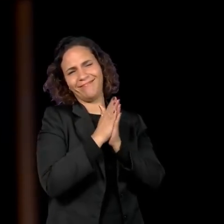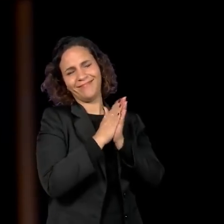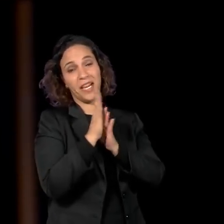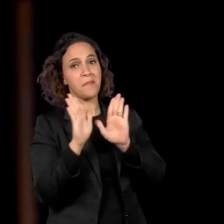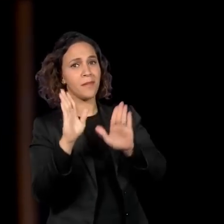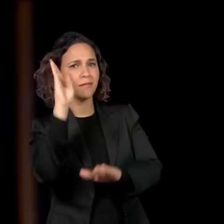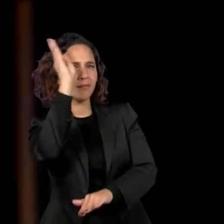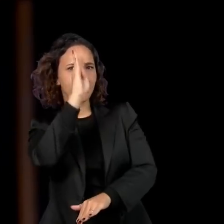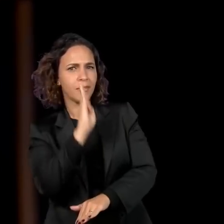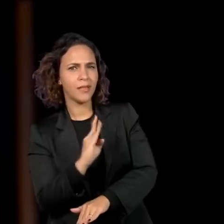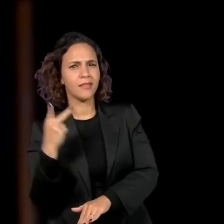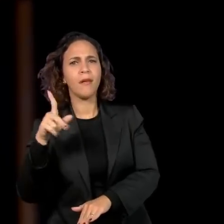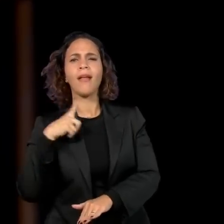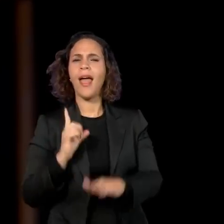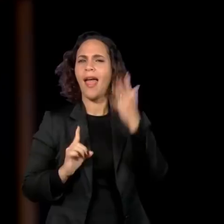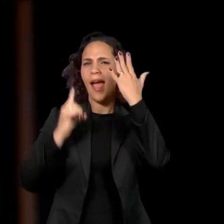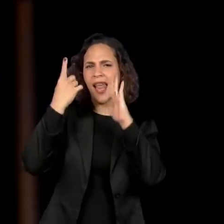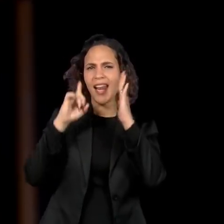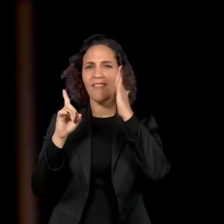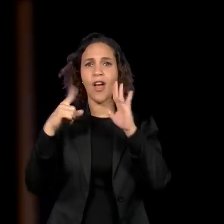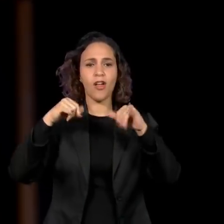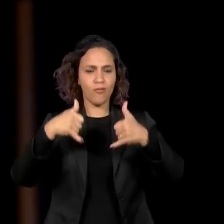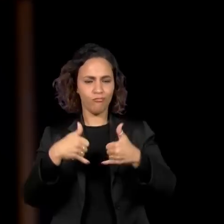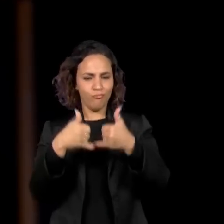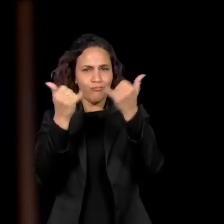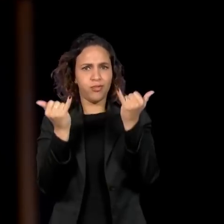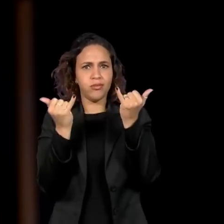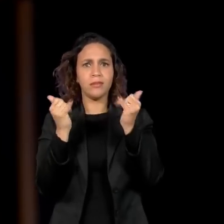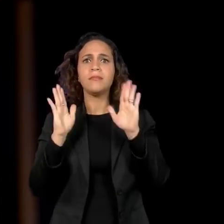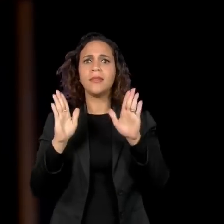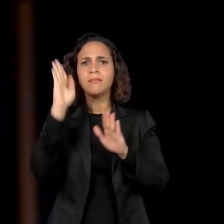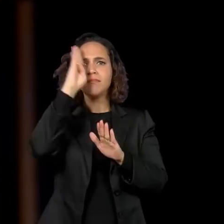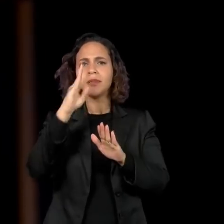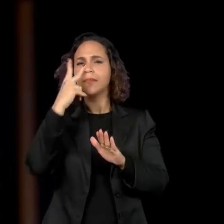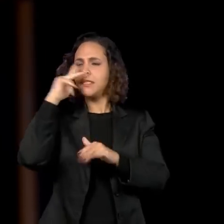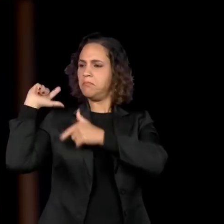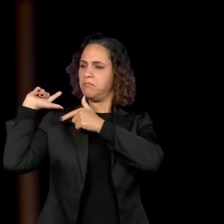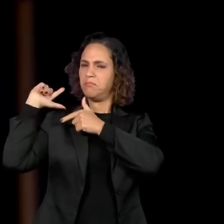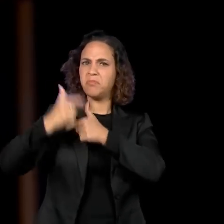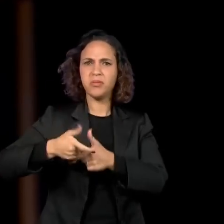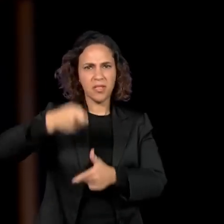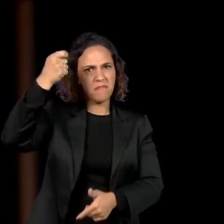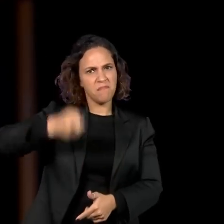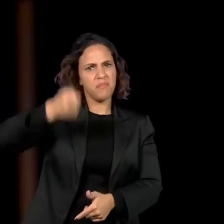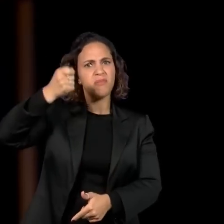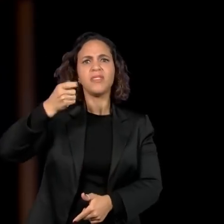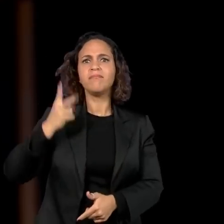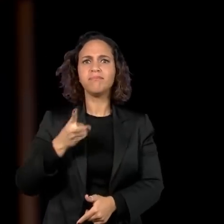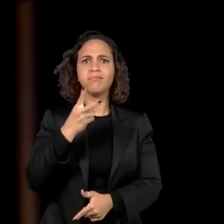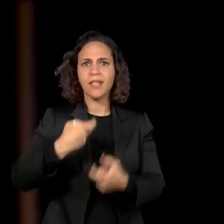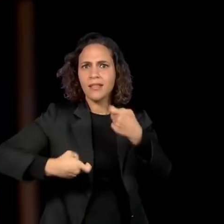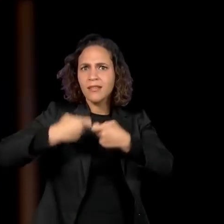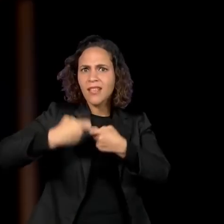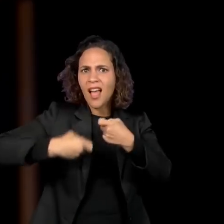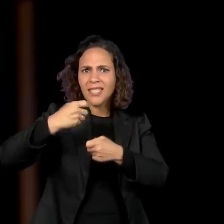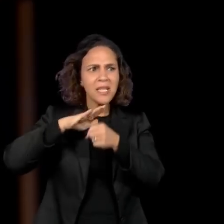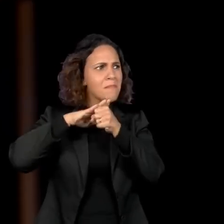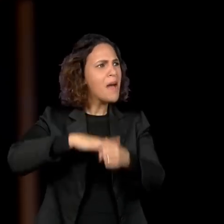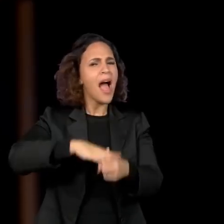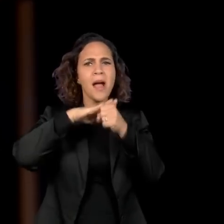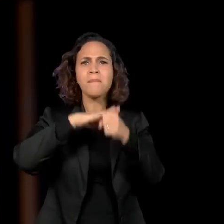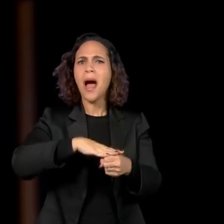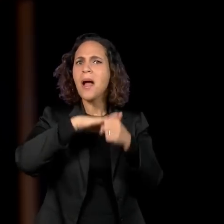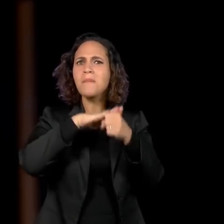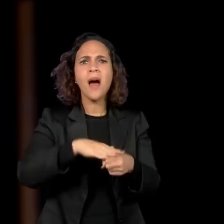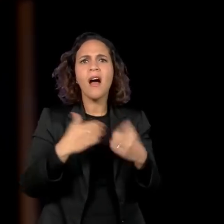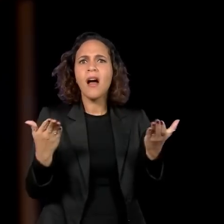Brasil, país do carnaval, do fio dental, continua um país cheio de tabus, repressão, onde o sexo muitas vezes